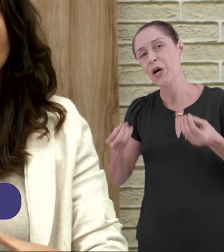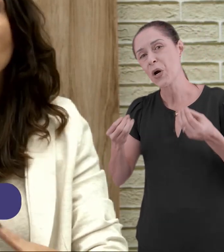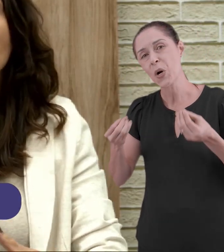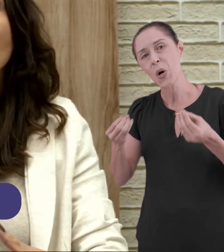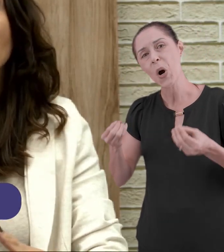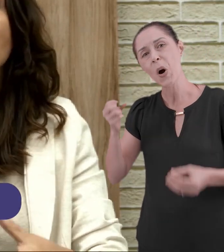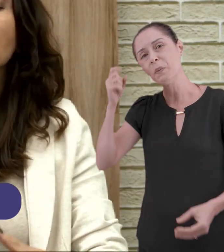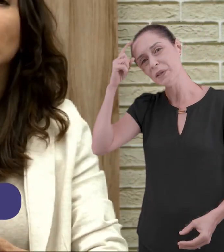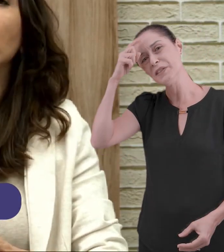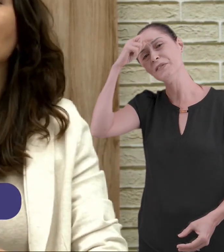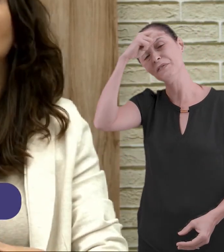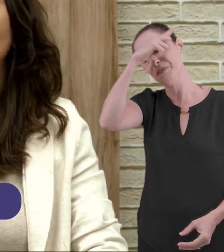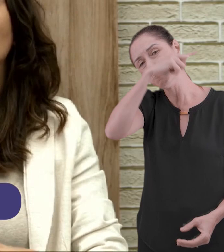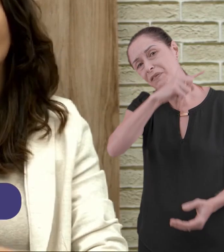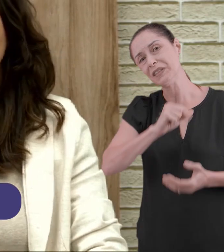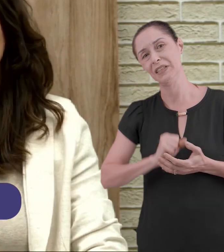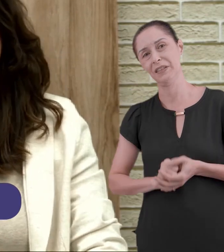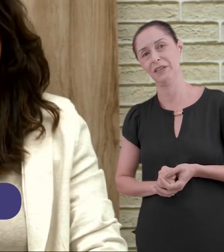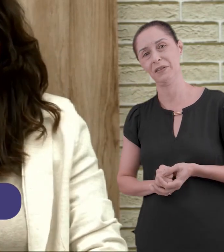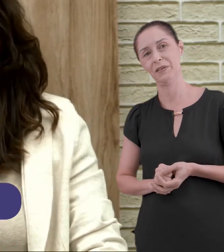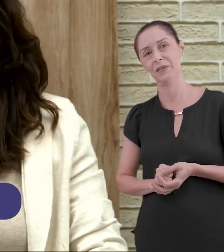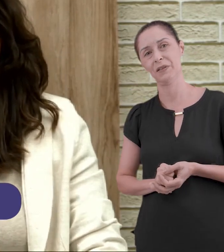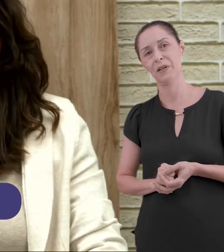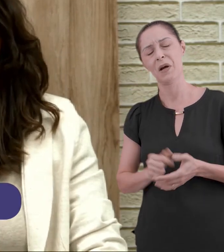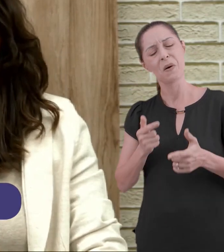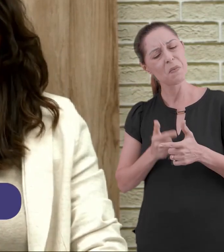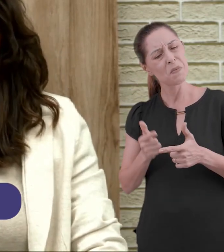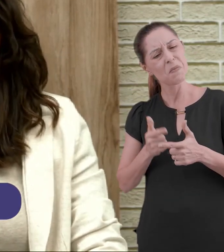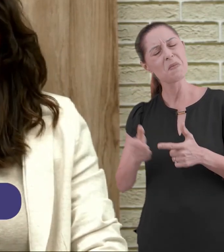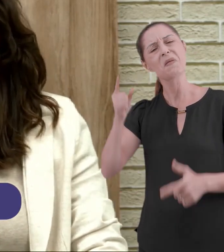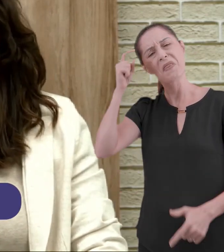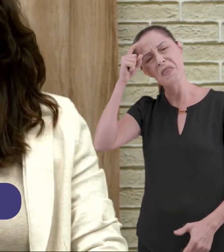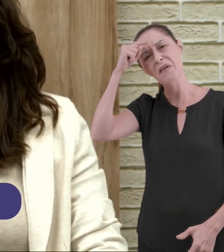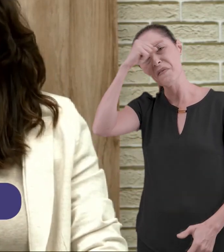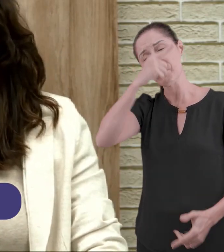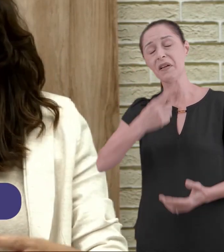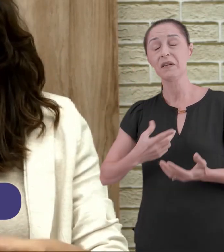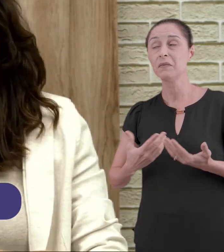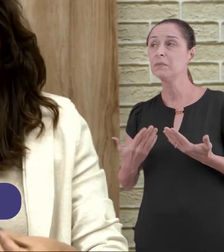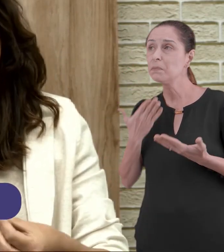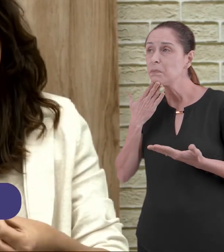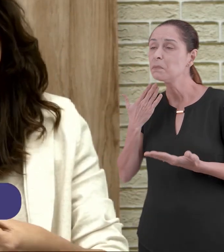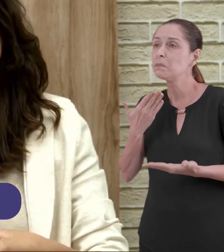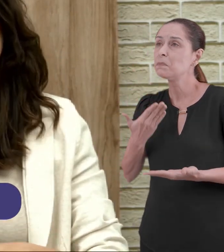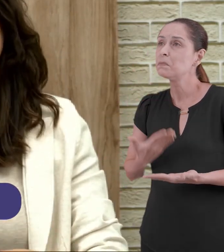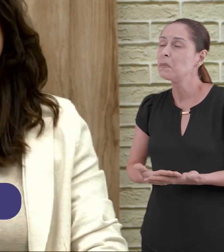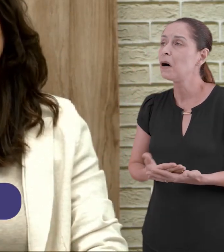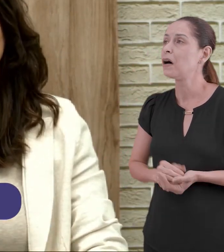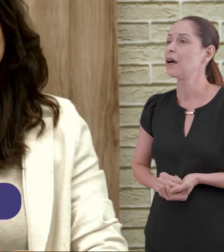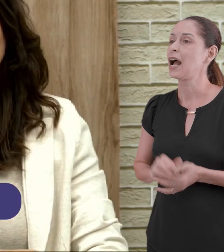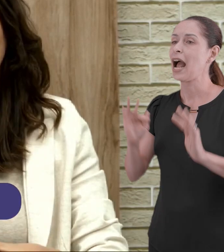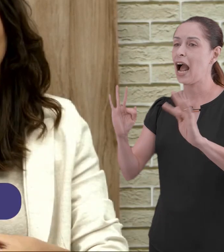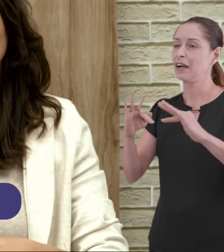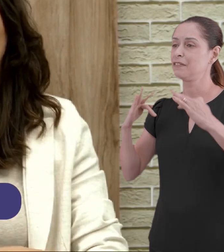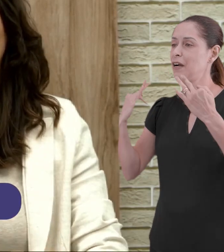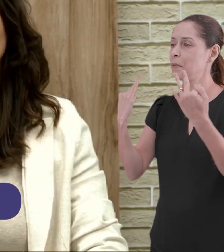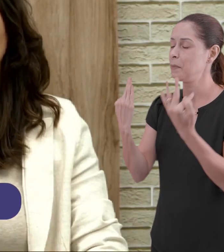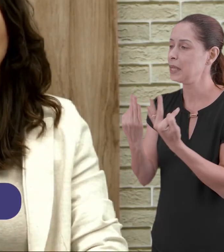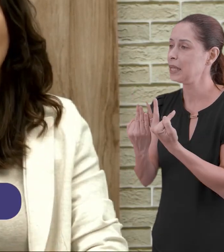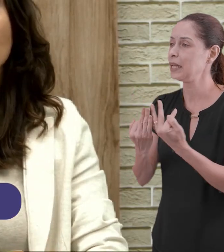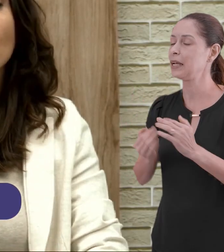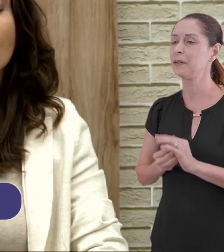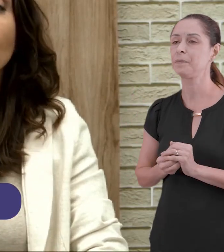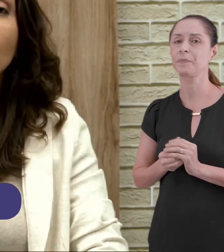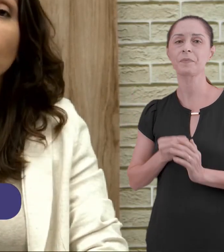essa família podia estar passando por uma situação dessa, né? Então, a cada família que chega e conta a sua história,